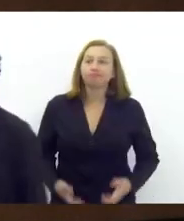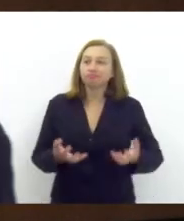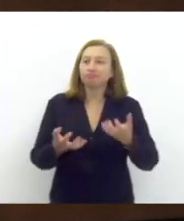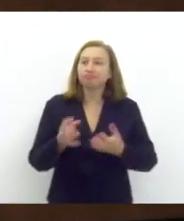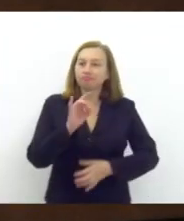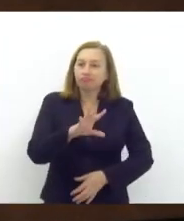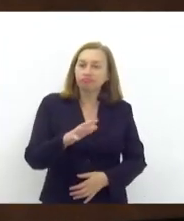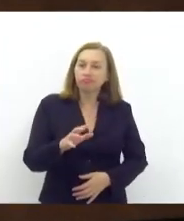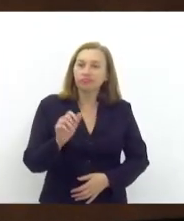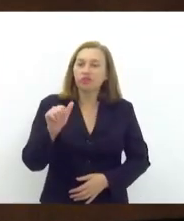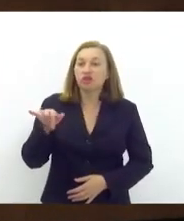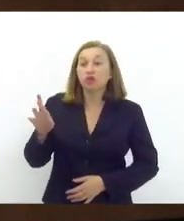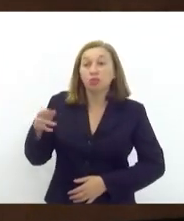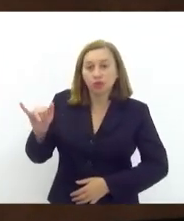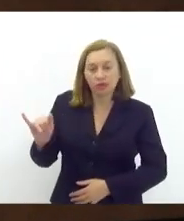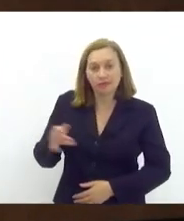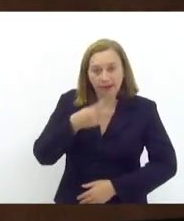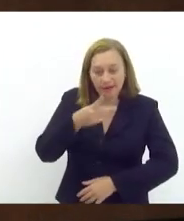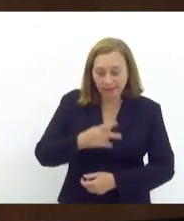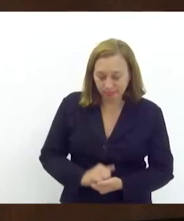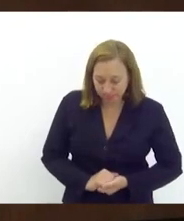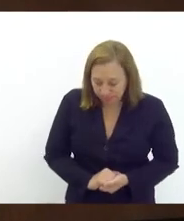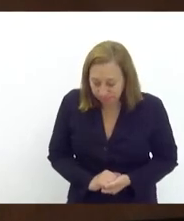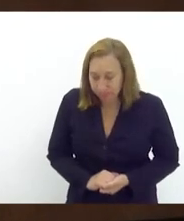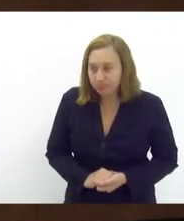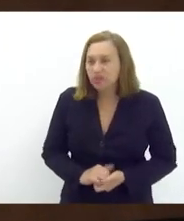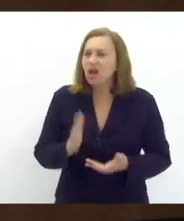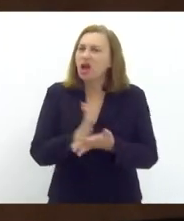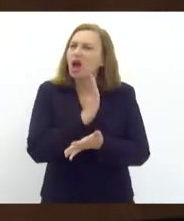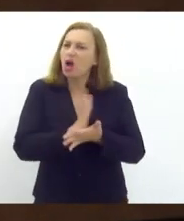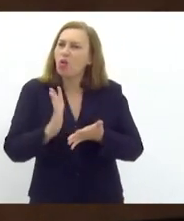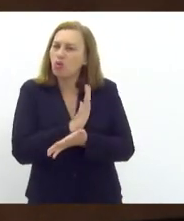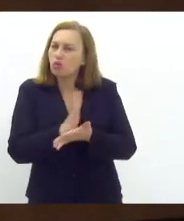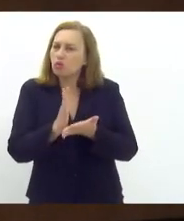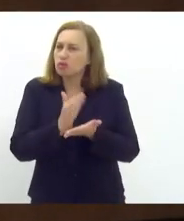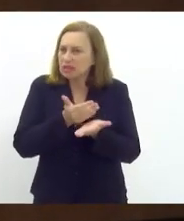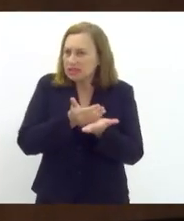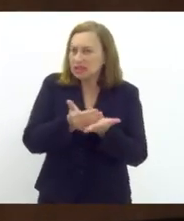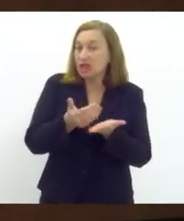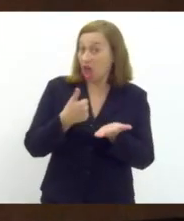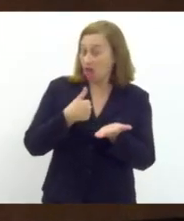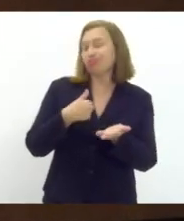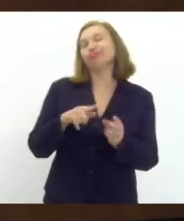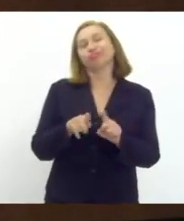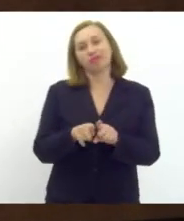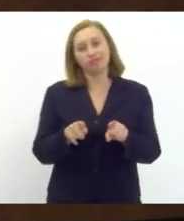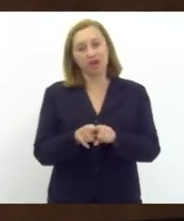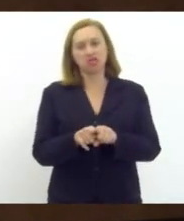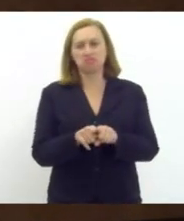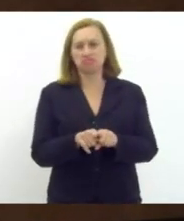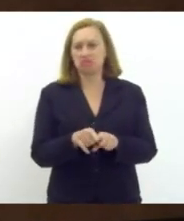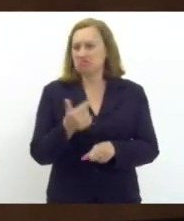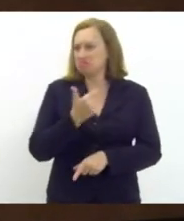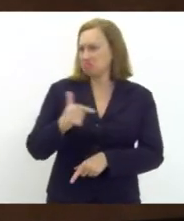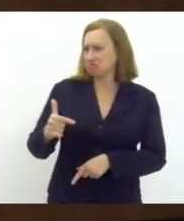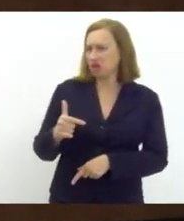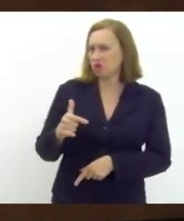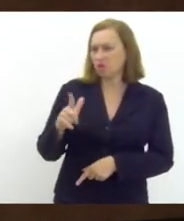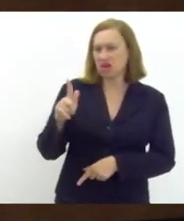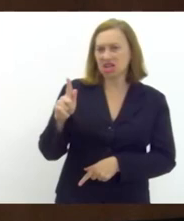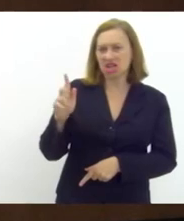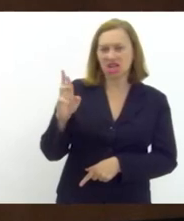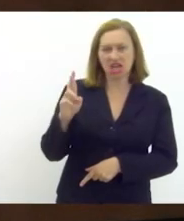Yuri falar uma coisa aqui que alguns veteranos como eu sou veterano e eu não tenho Gran